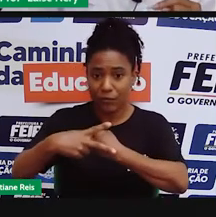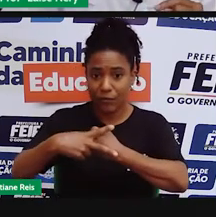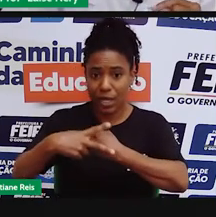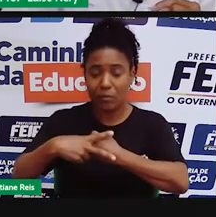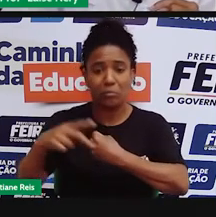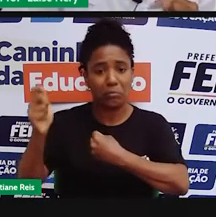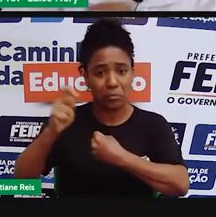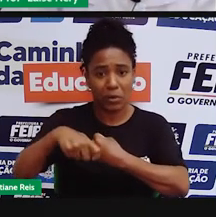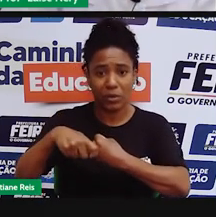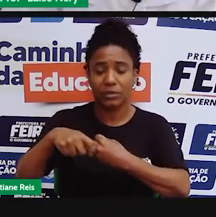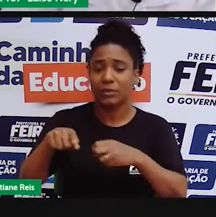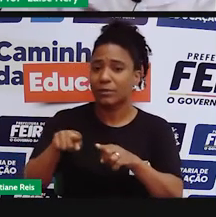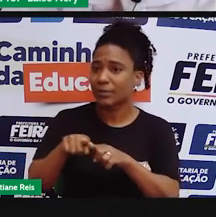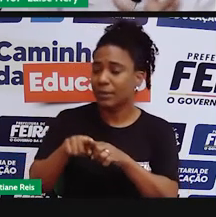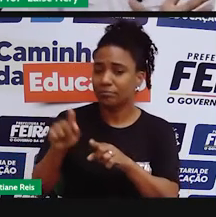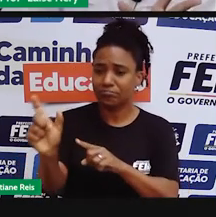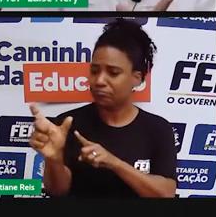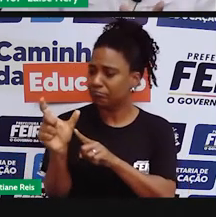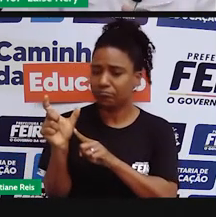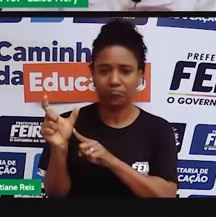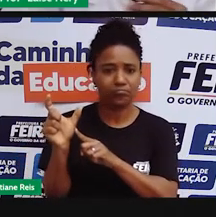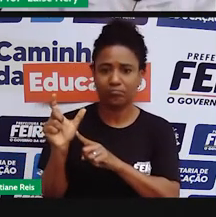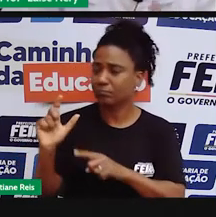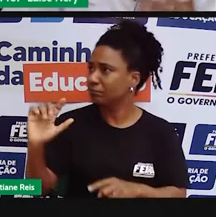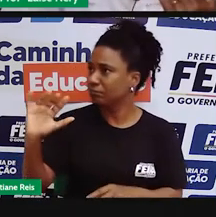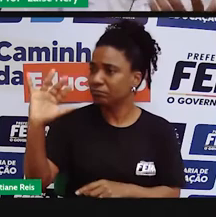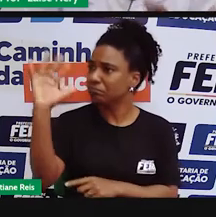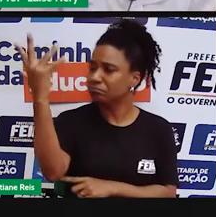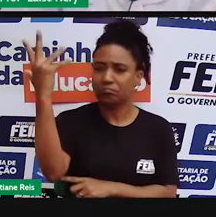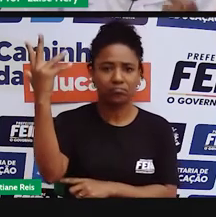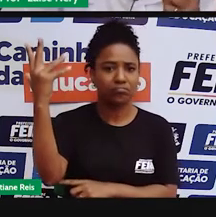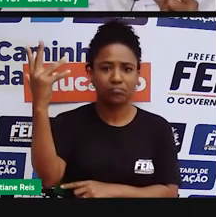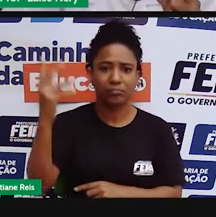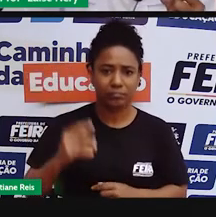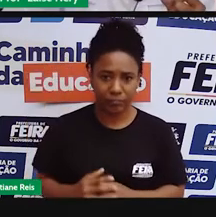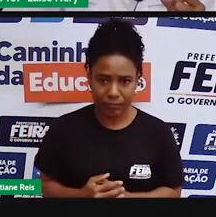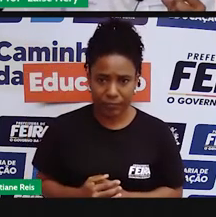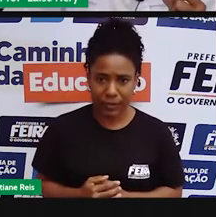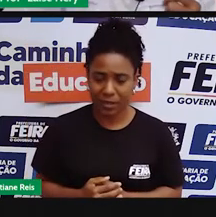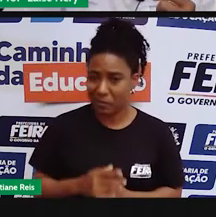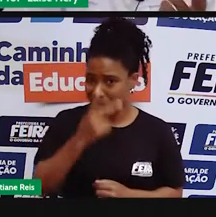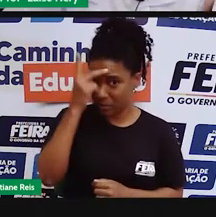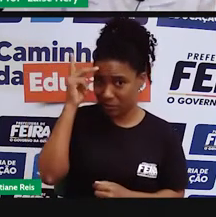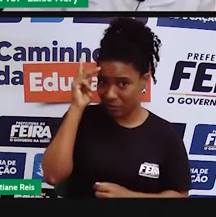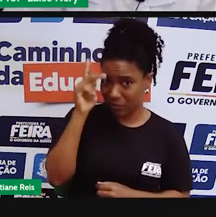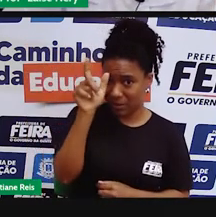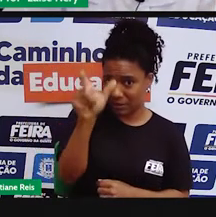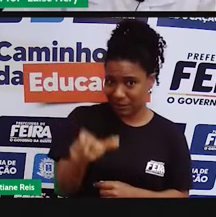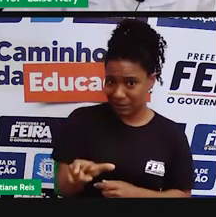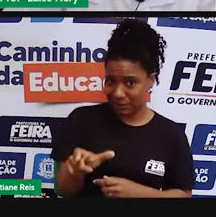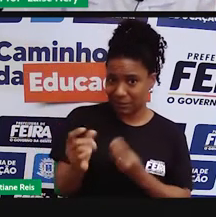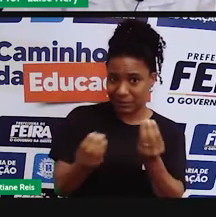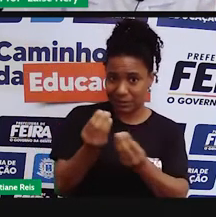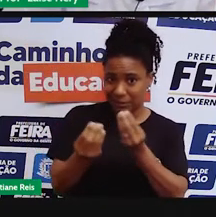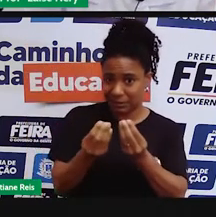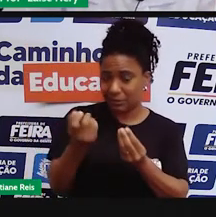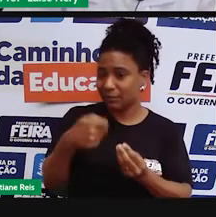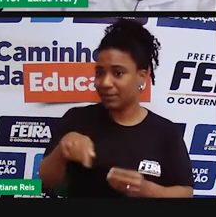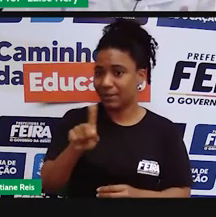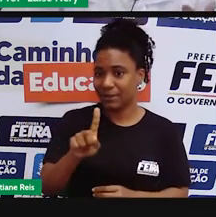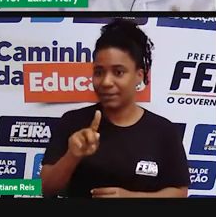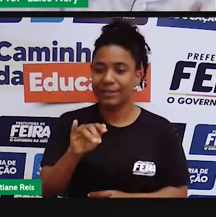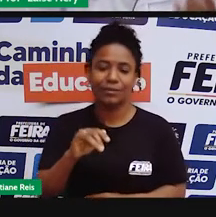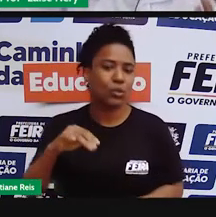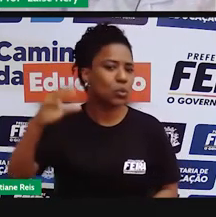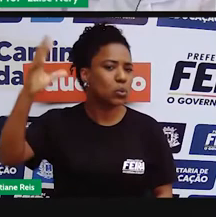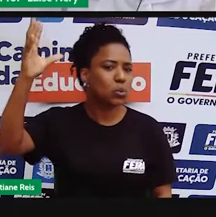fenômeno da natureza. Nesse caso, não precisa de um sujeito para executar aquela ação. Por exemplo, chover.